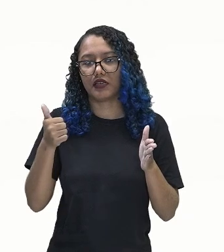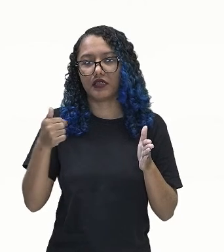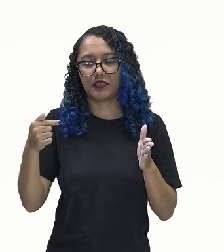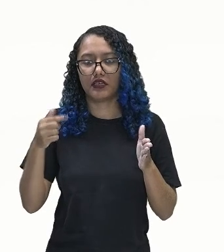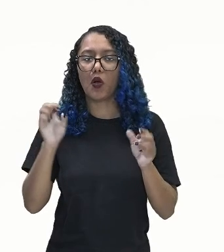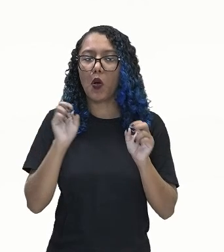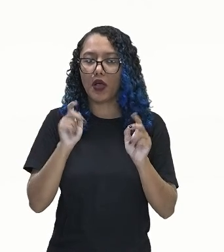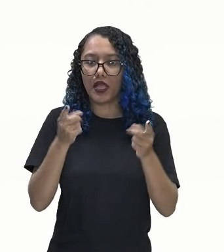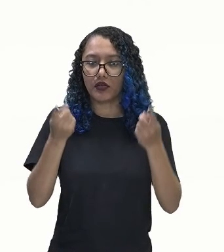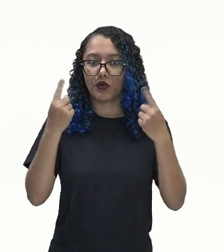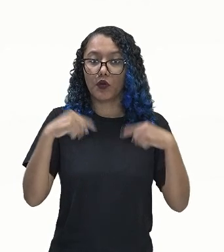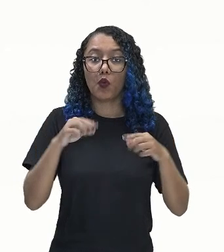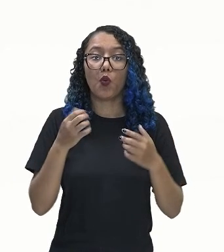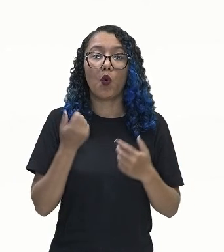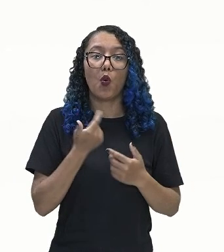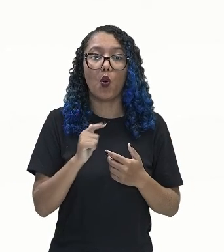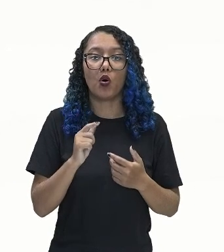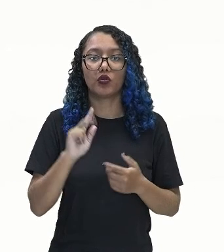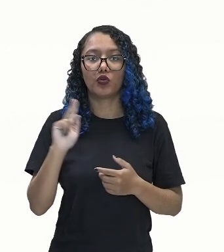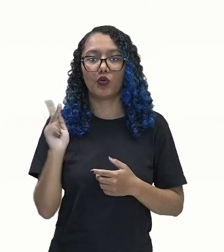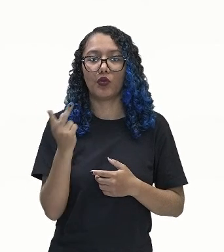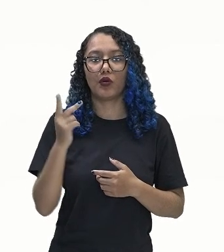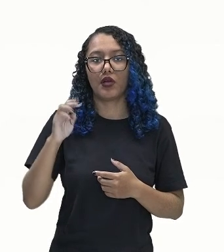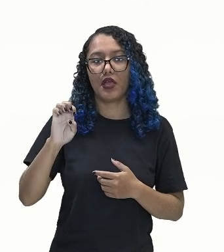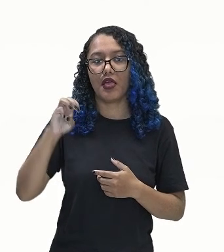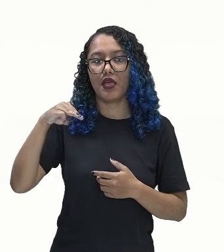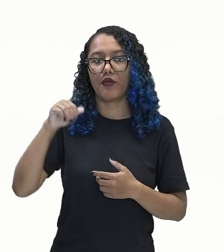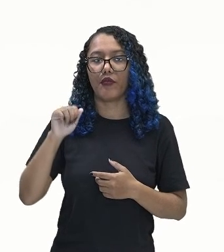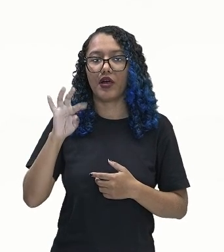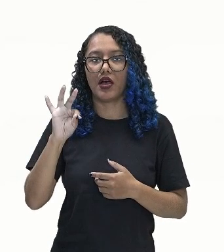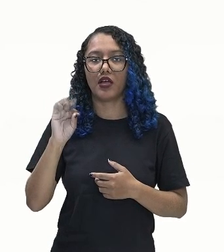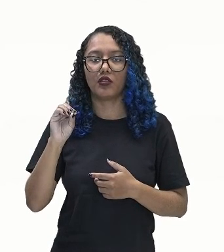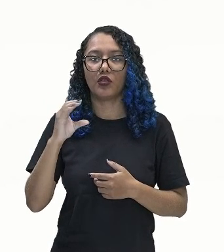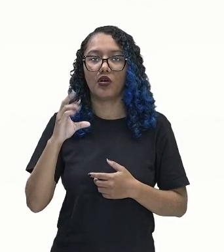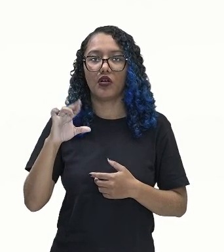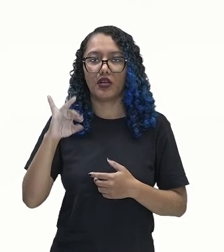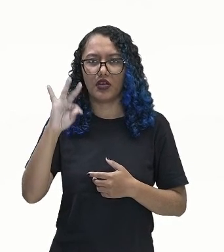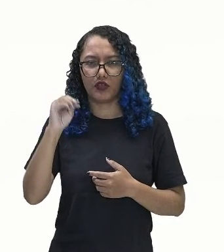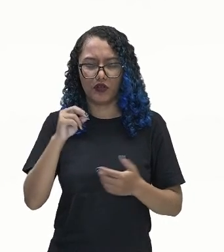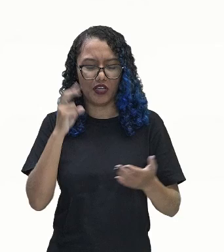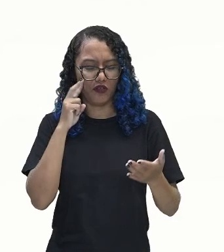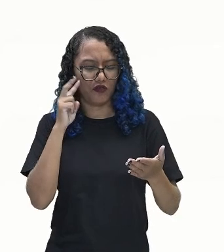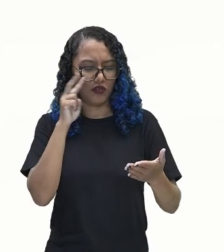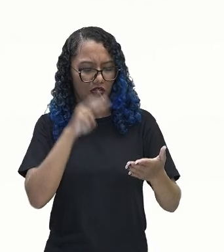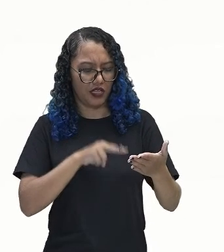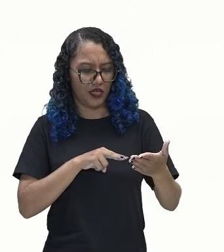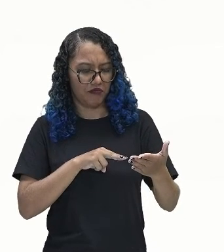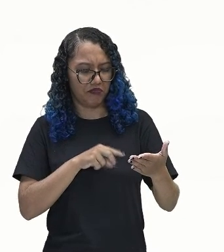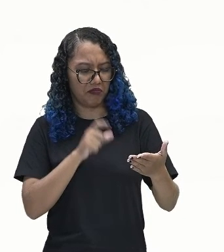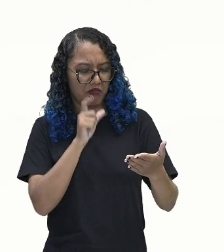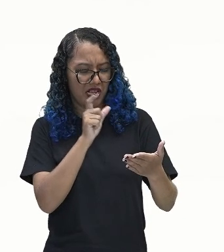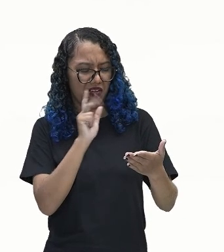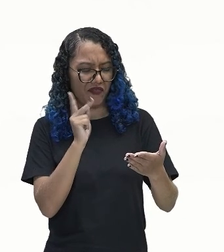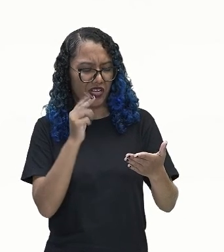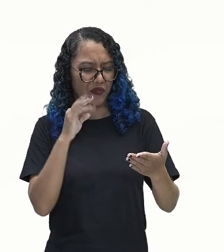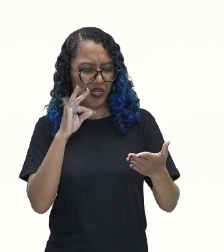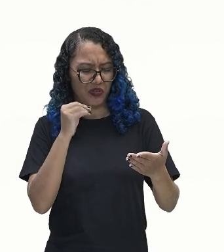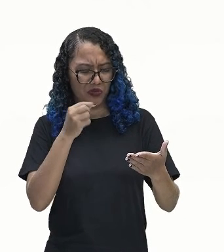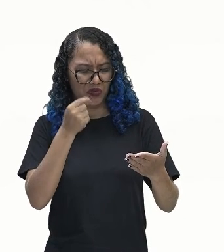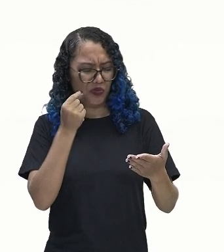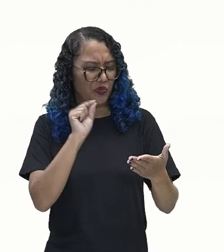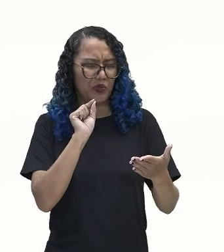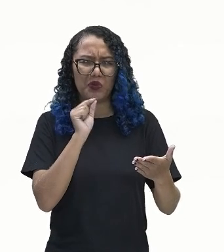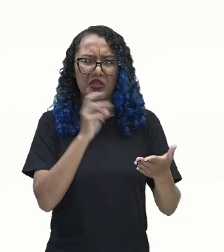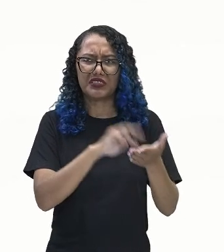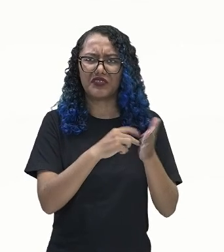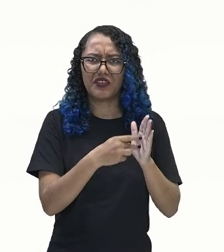no outro aqui. Hematócrito. Aí eu falo, olha aqui, hematócrito. Que é isso, pelo amor de Deus? E tá